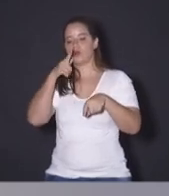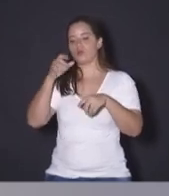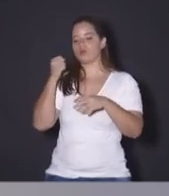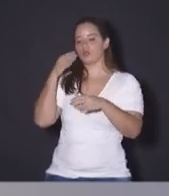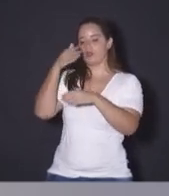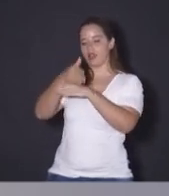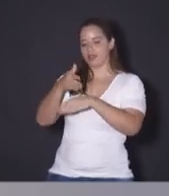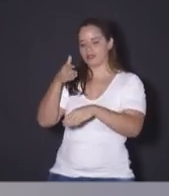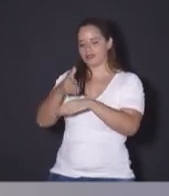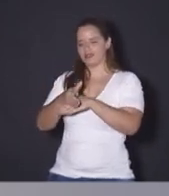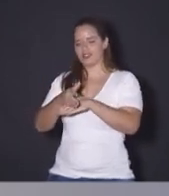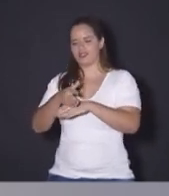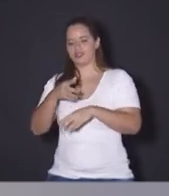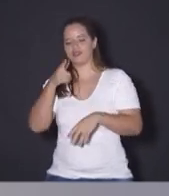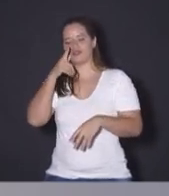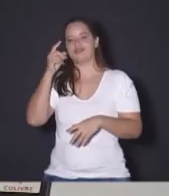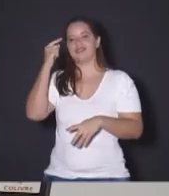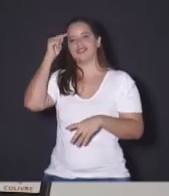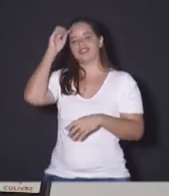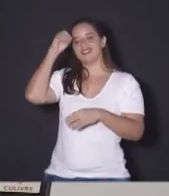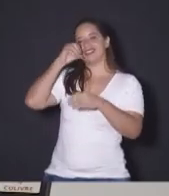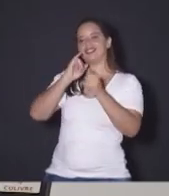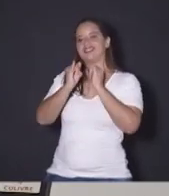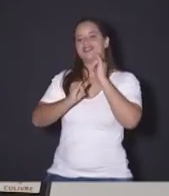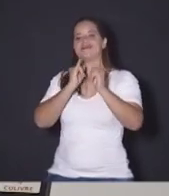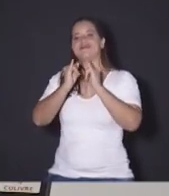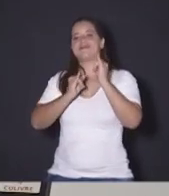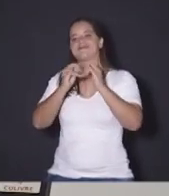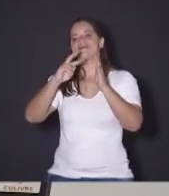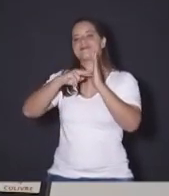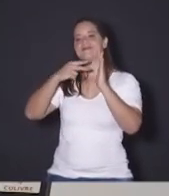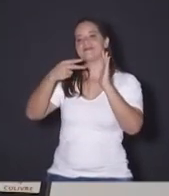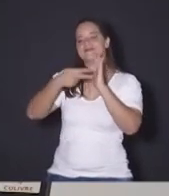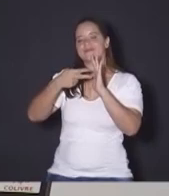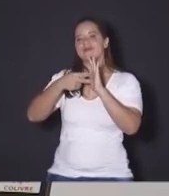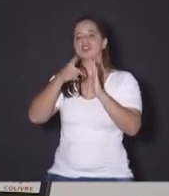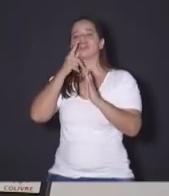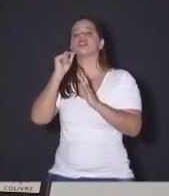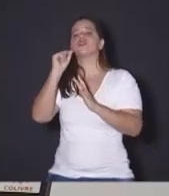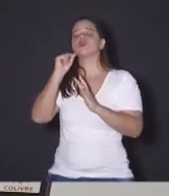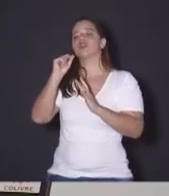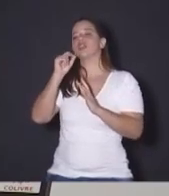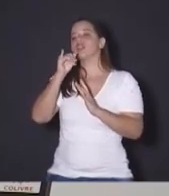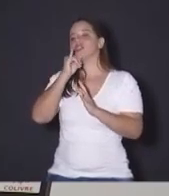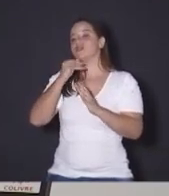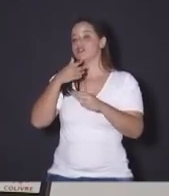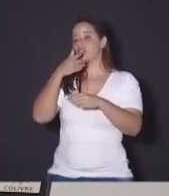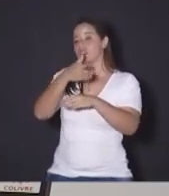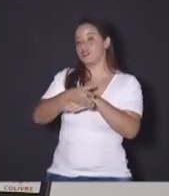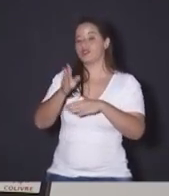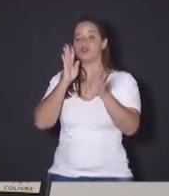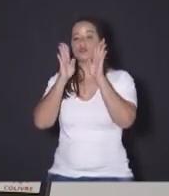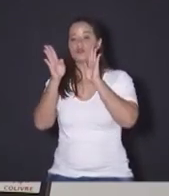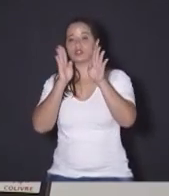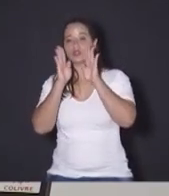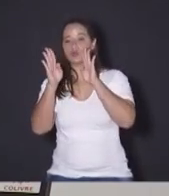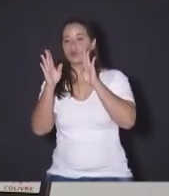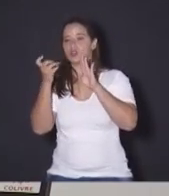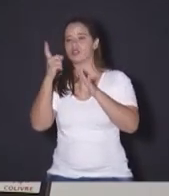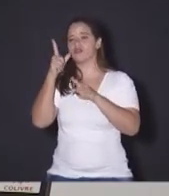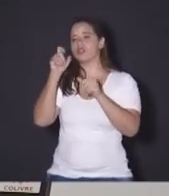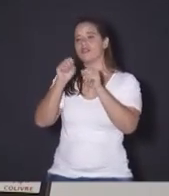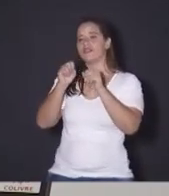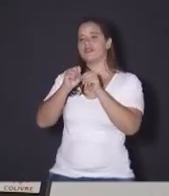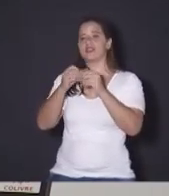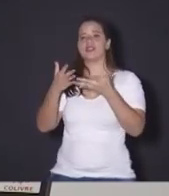acesso através da internet significa que se você está acessando o facebook você não está fazendo